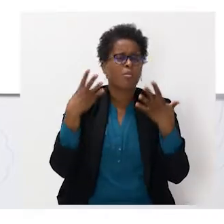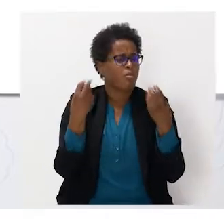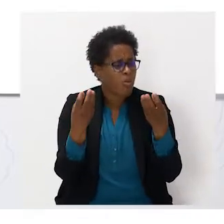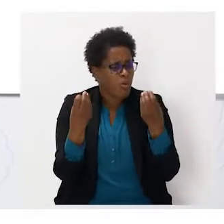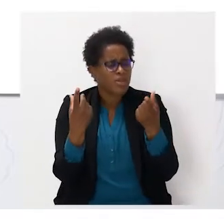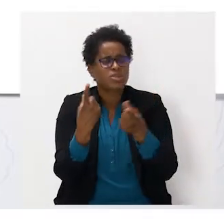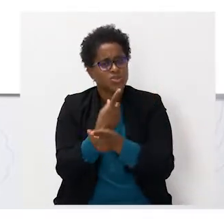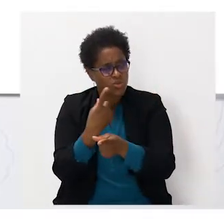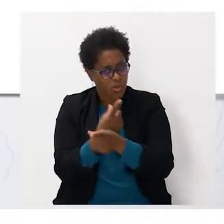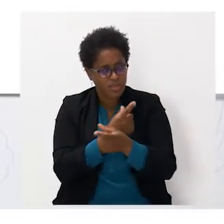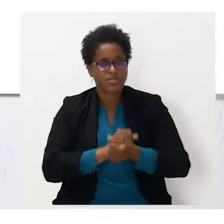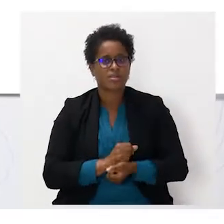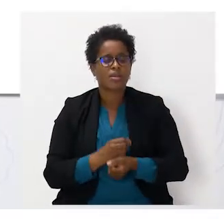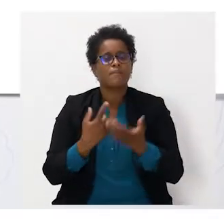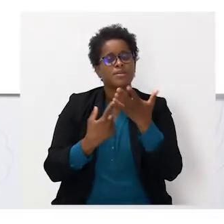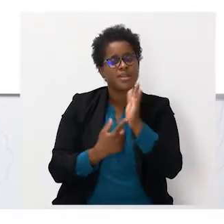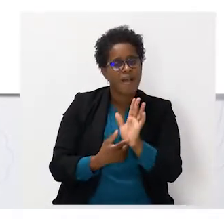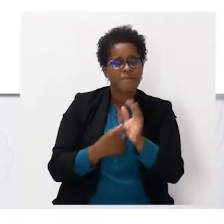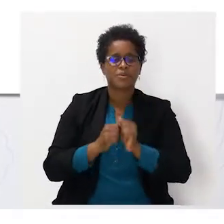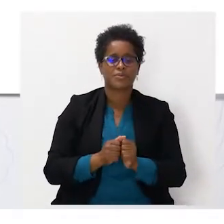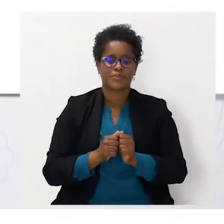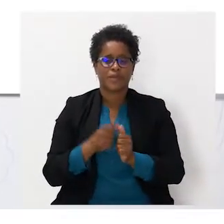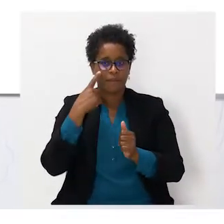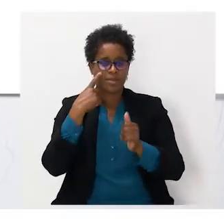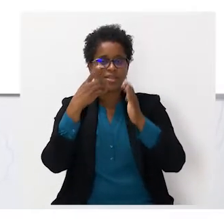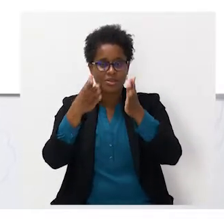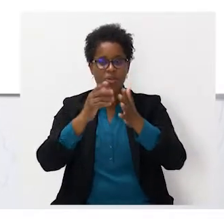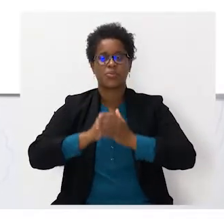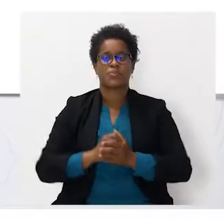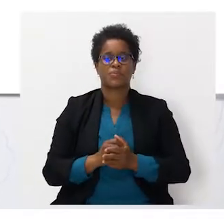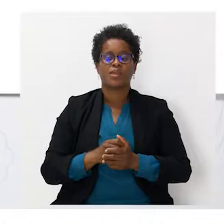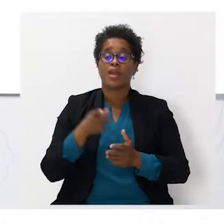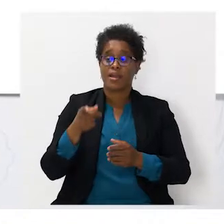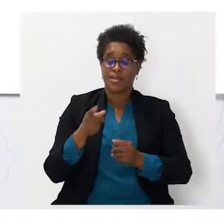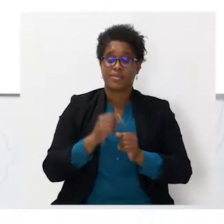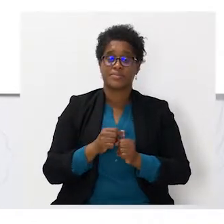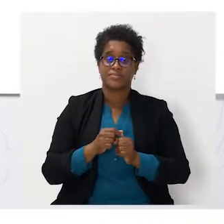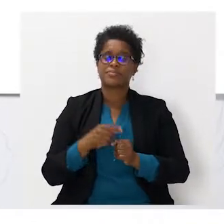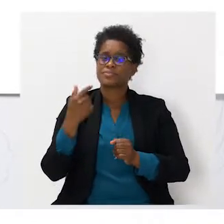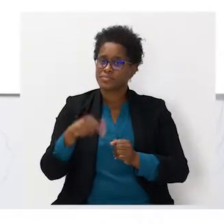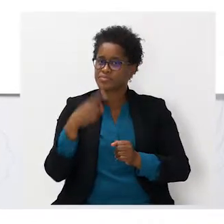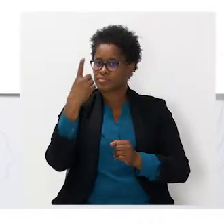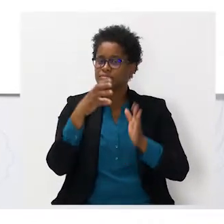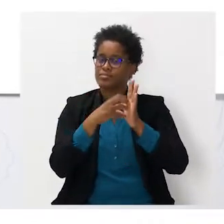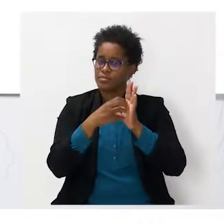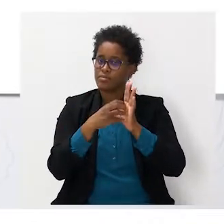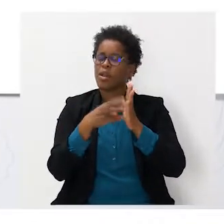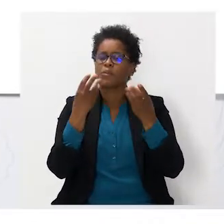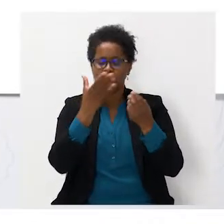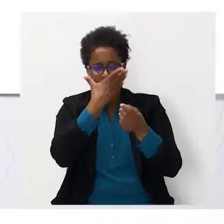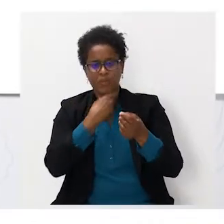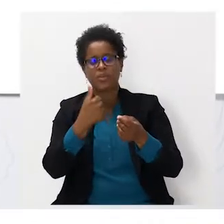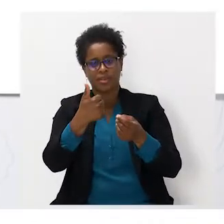muitos fins, tais como, vamos prestar atenção. Aqui temos uma imagem muito linda, não